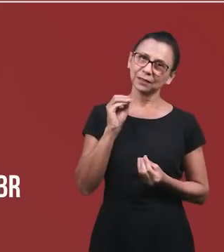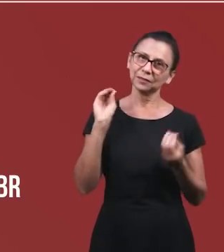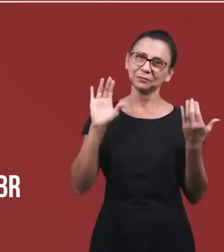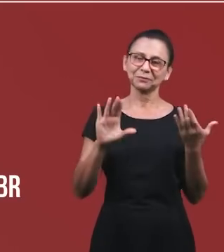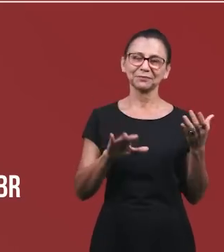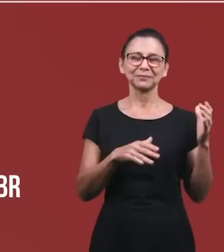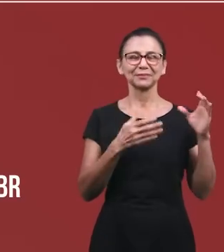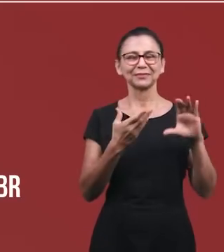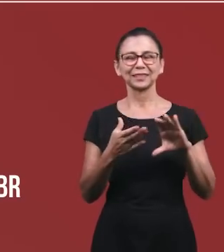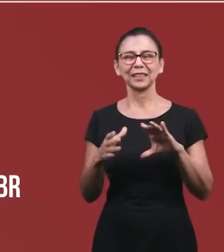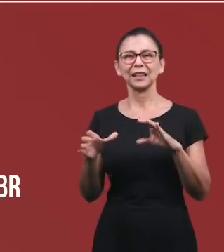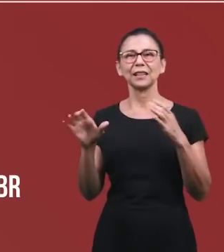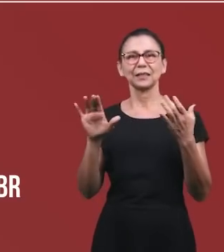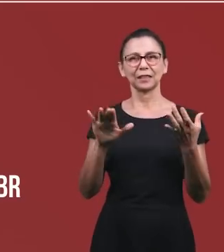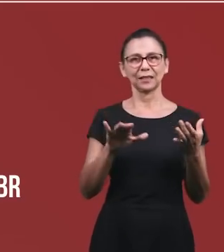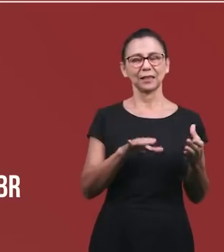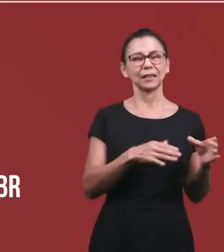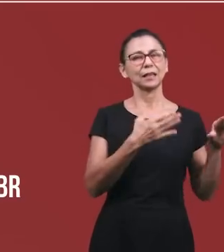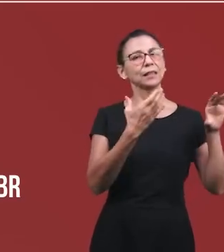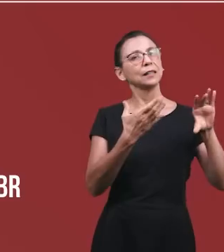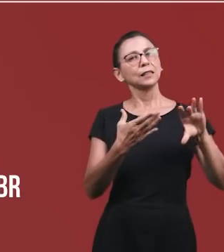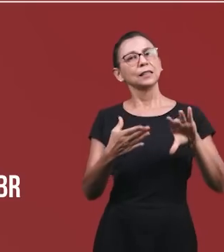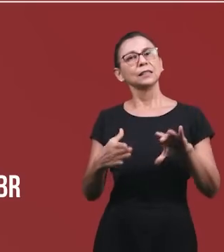faltará. Minha alma